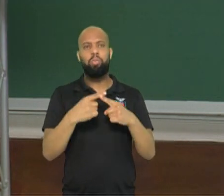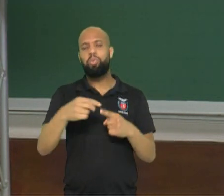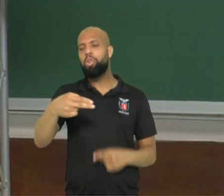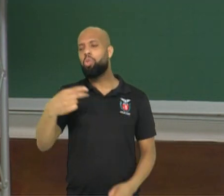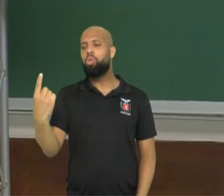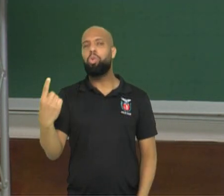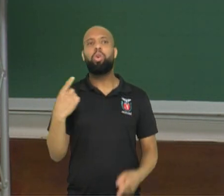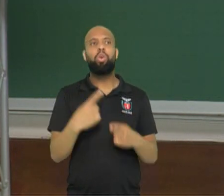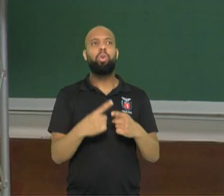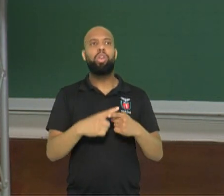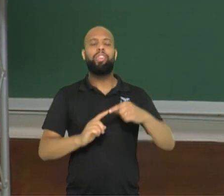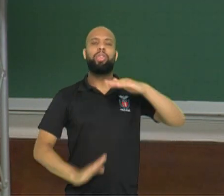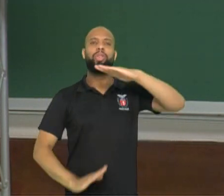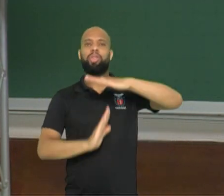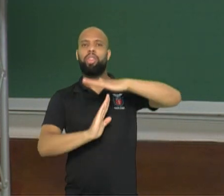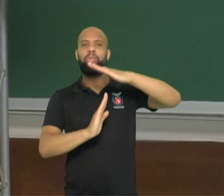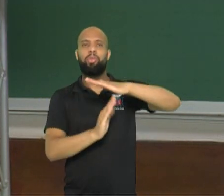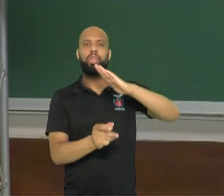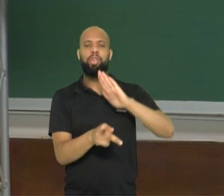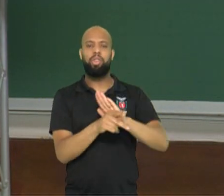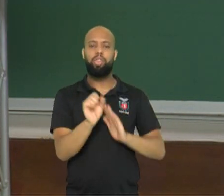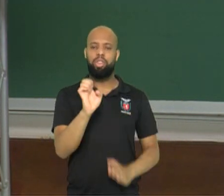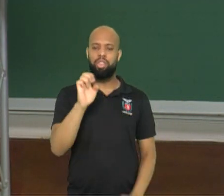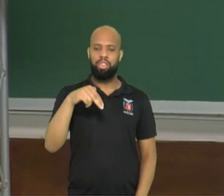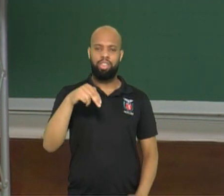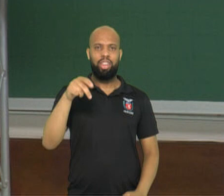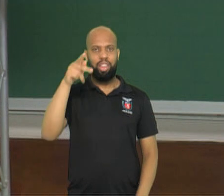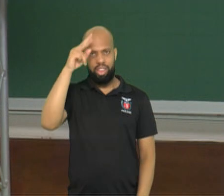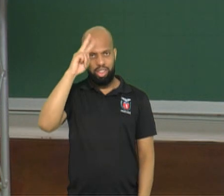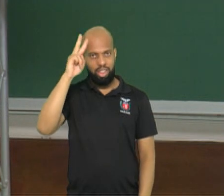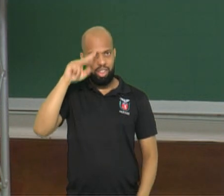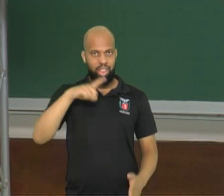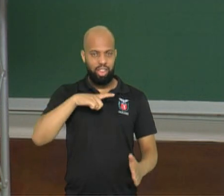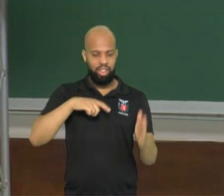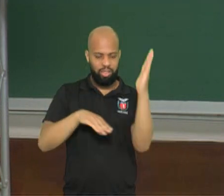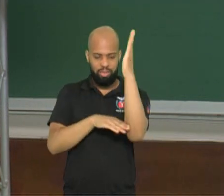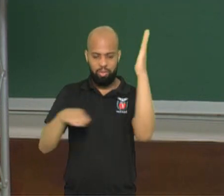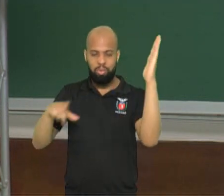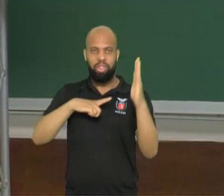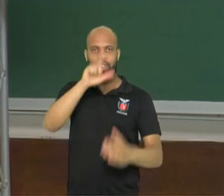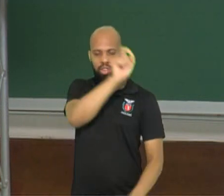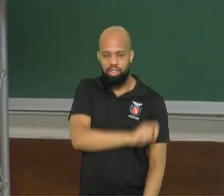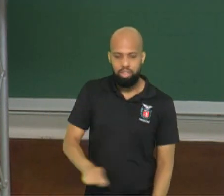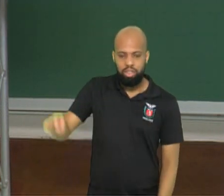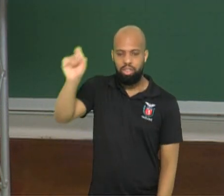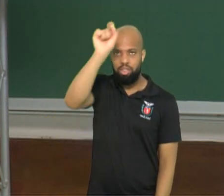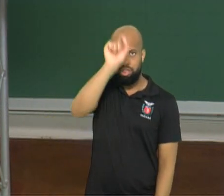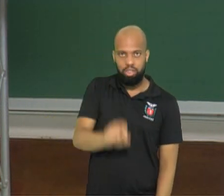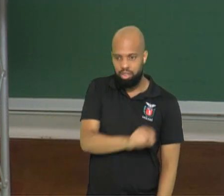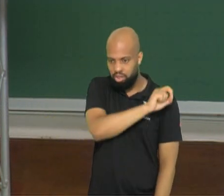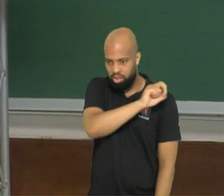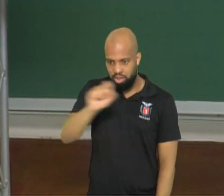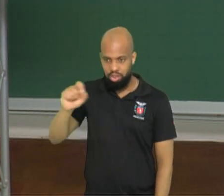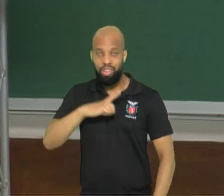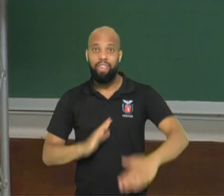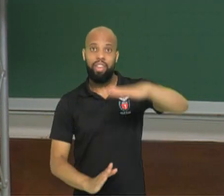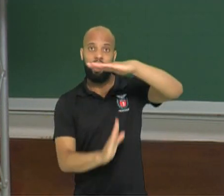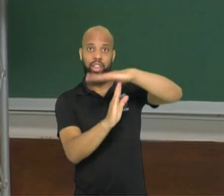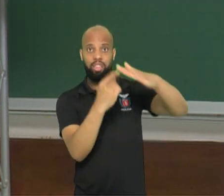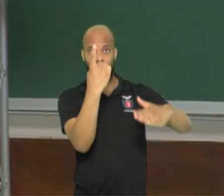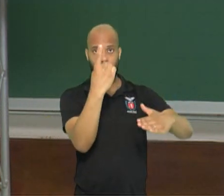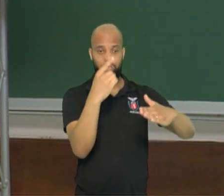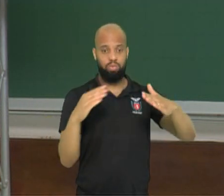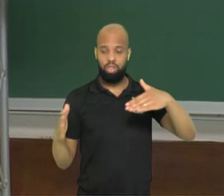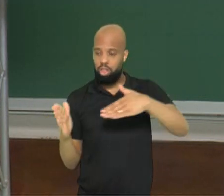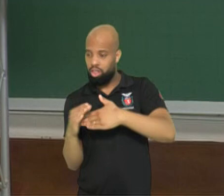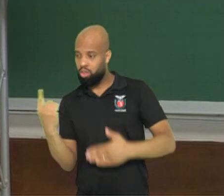1? Porque é o valor máximo do seno. Lembra lá do eixo cartesiano? Lá do ciclo trigonométrico? O raio é 1. Então, esse é